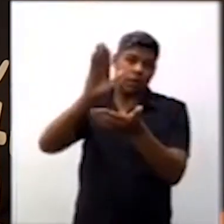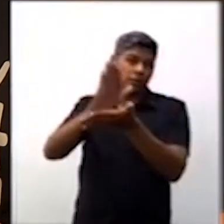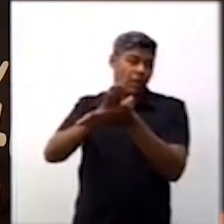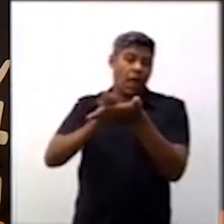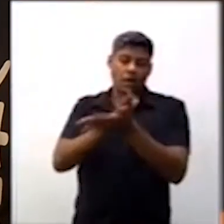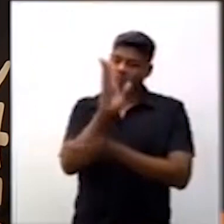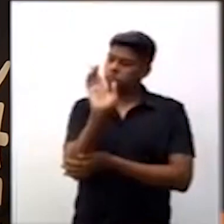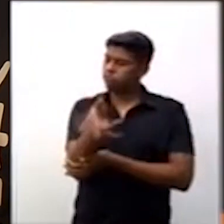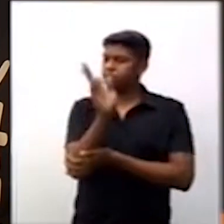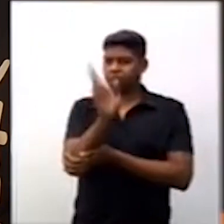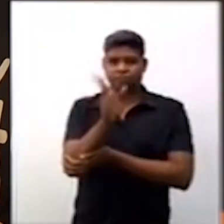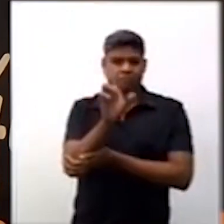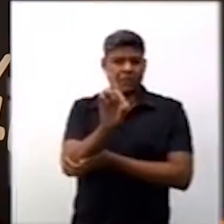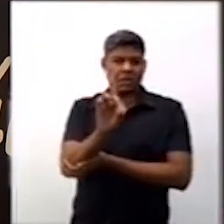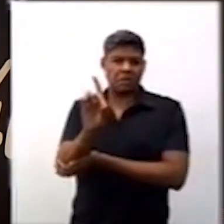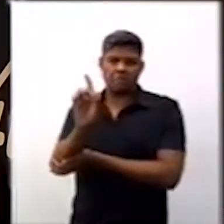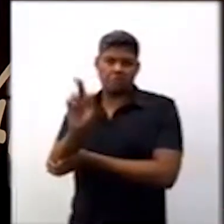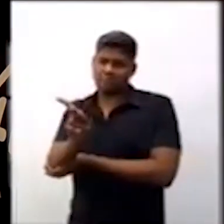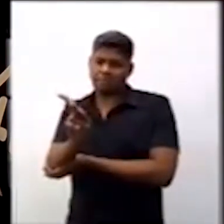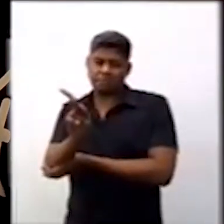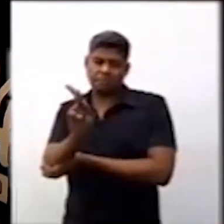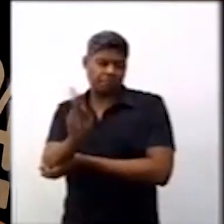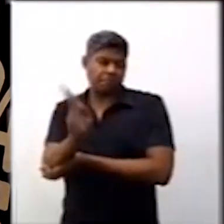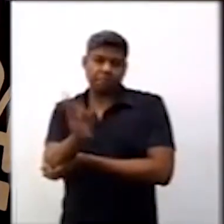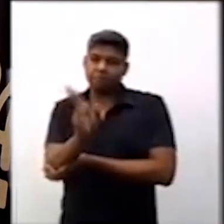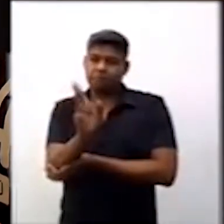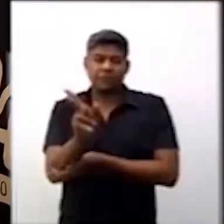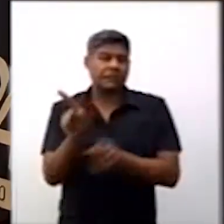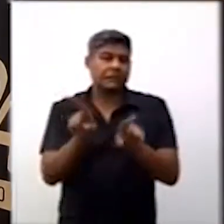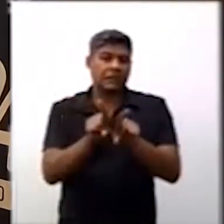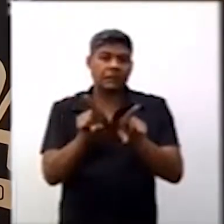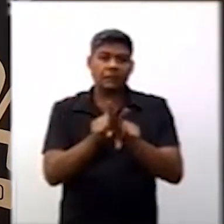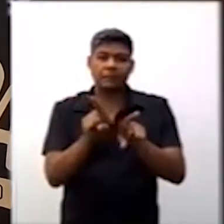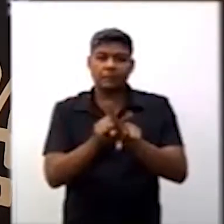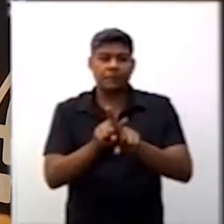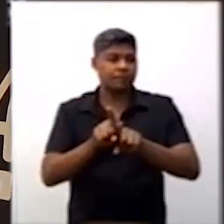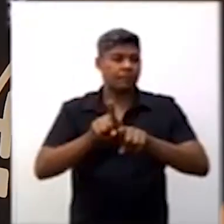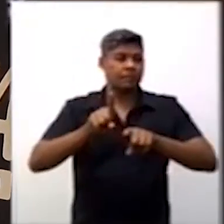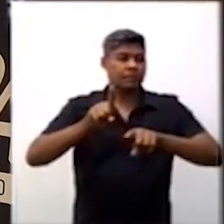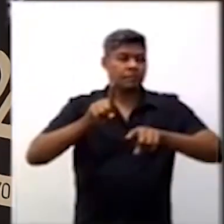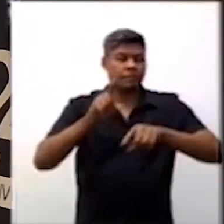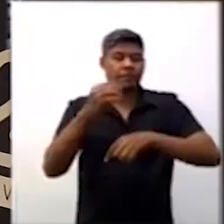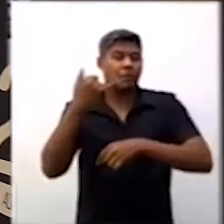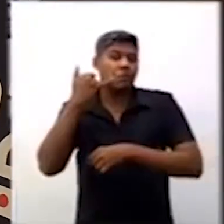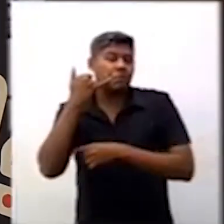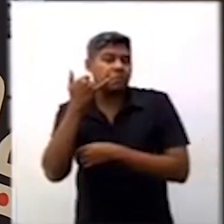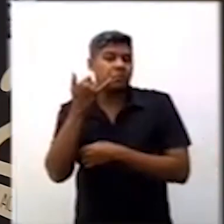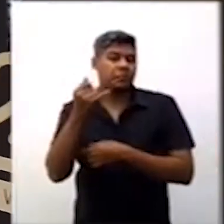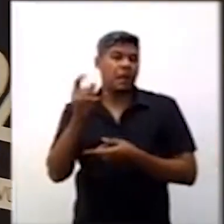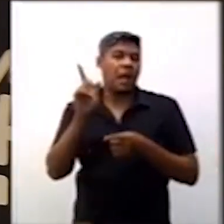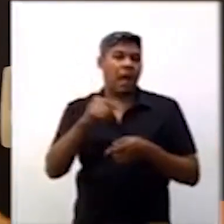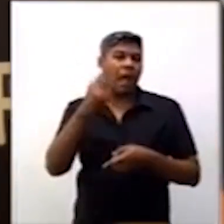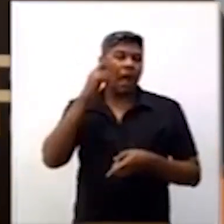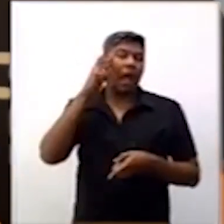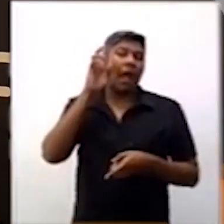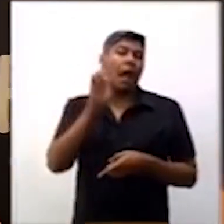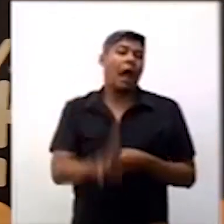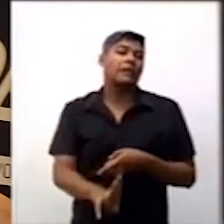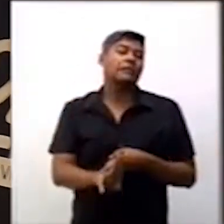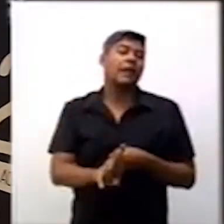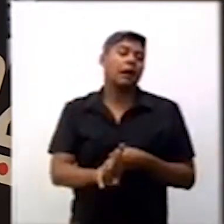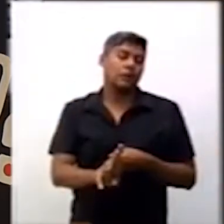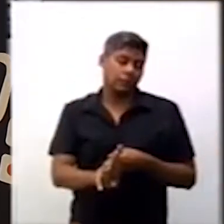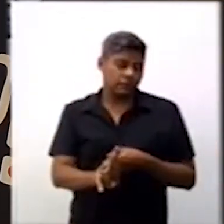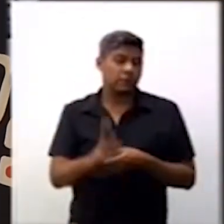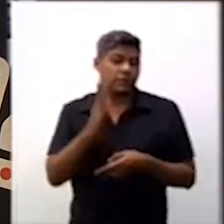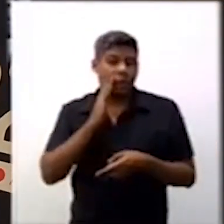não mexe na DDP. Então também não mexe no funcionamento do aparelho, o que é muito racional. Não teria lógica num